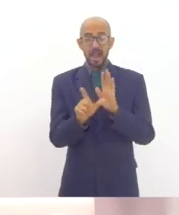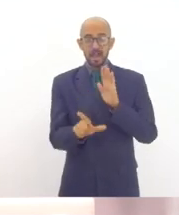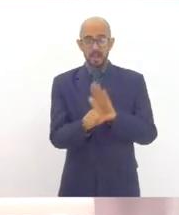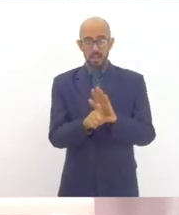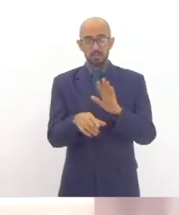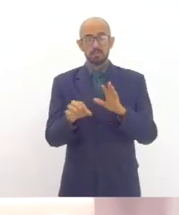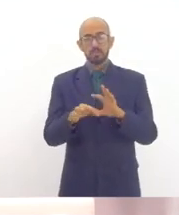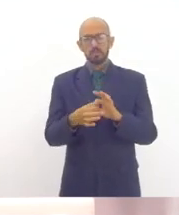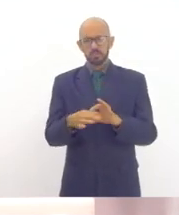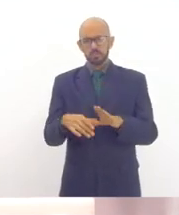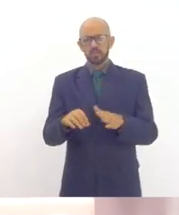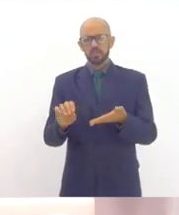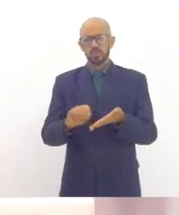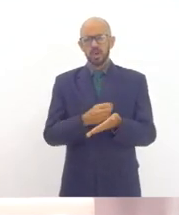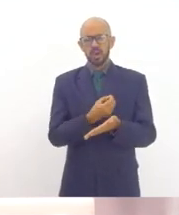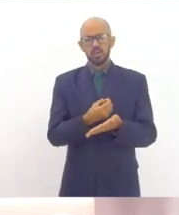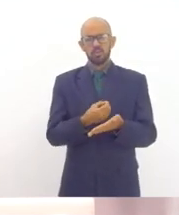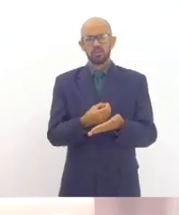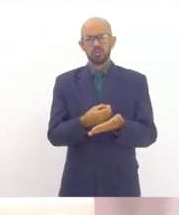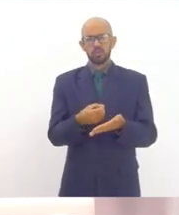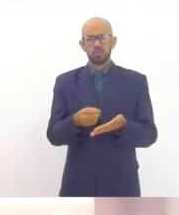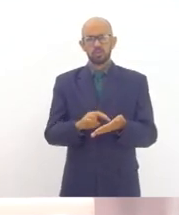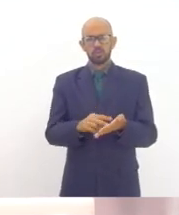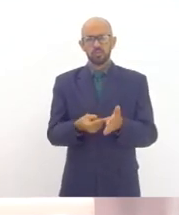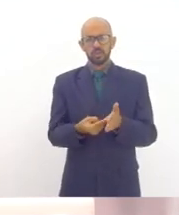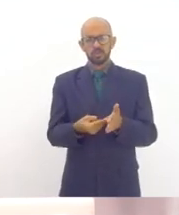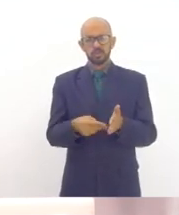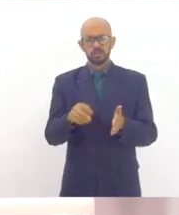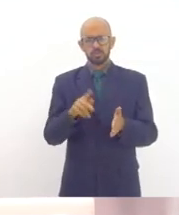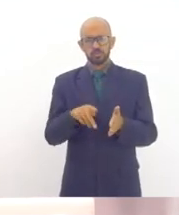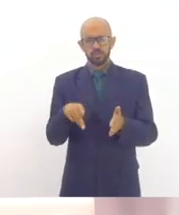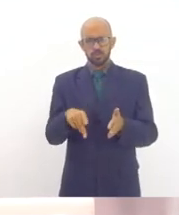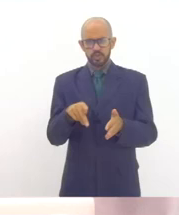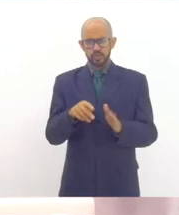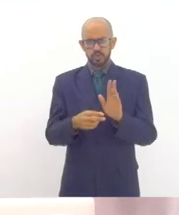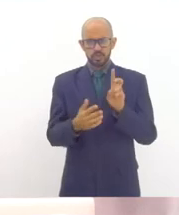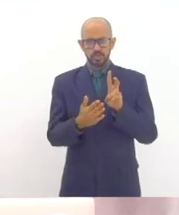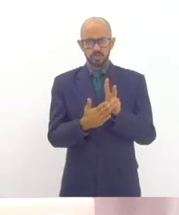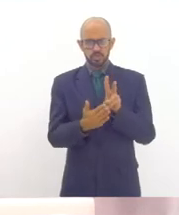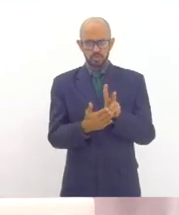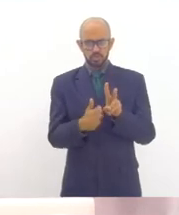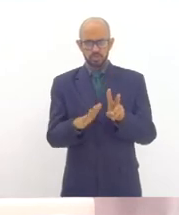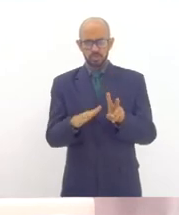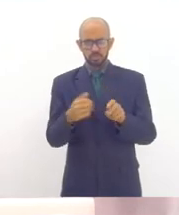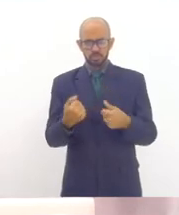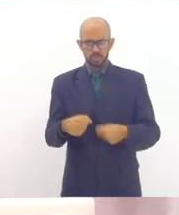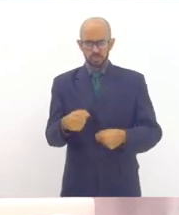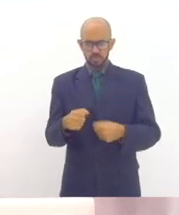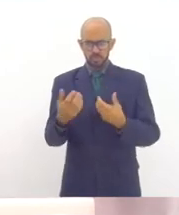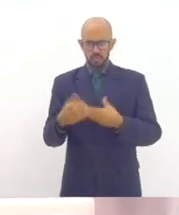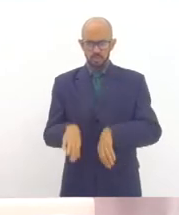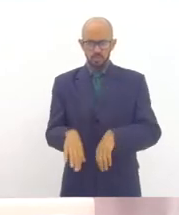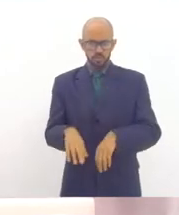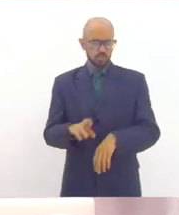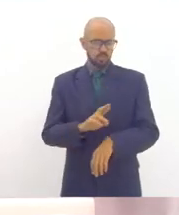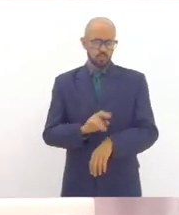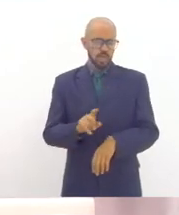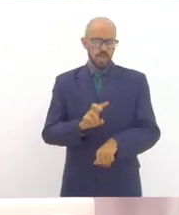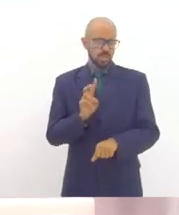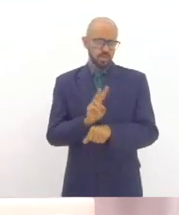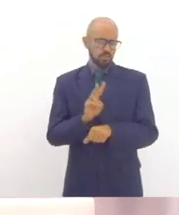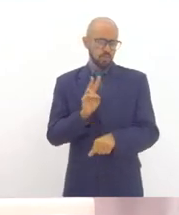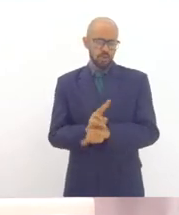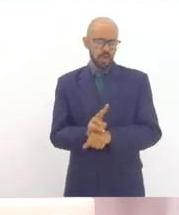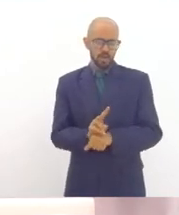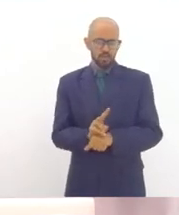contratos dos professores indígenas. Mas a gente precisa ter concurso público porque são escolas permanentes, não é algo sazonal, e a gente